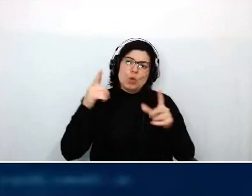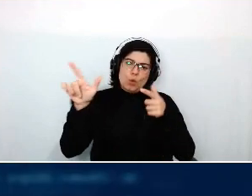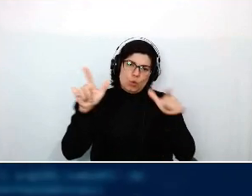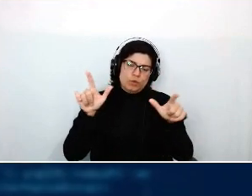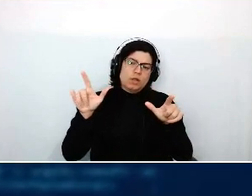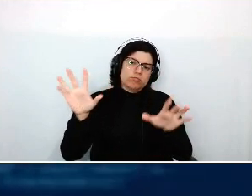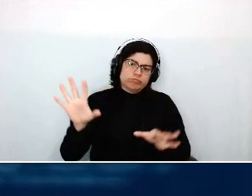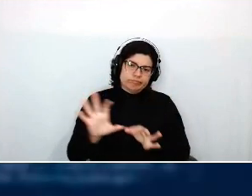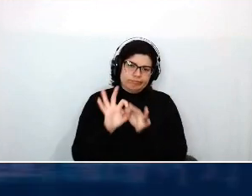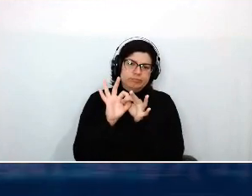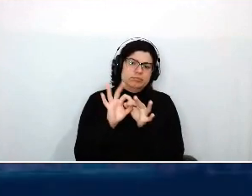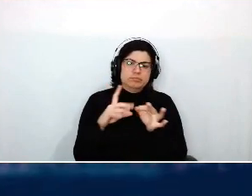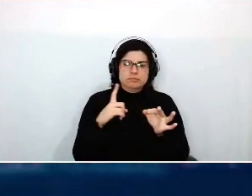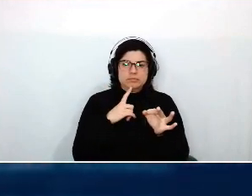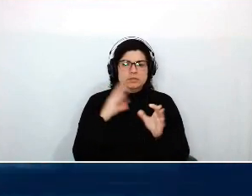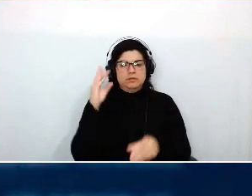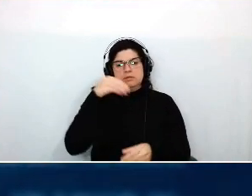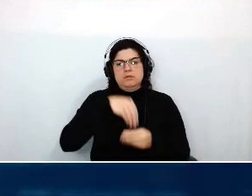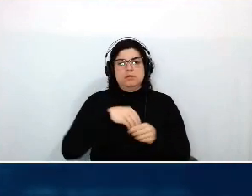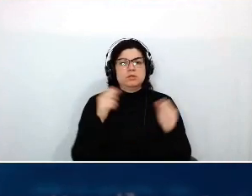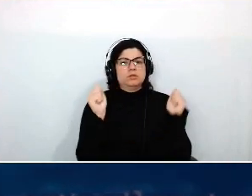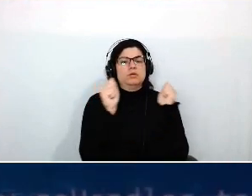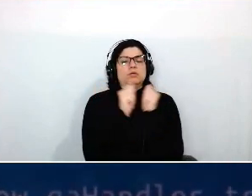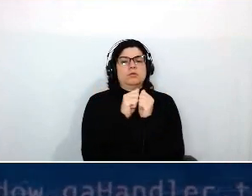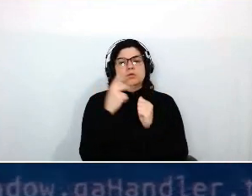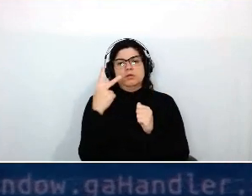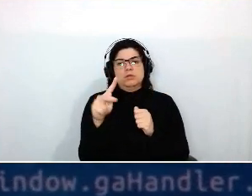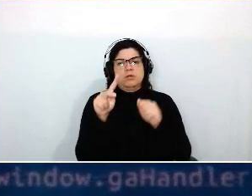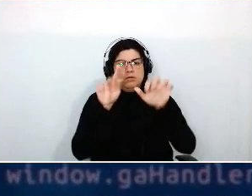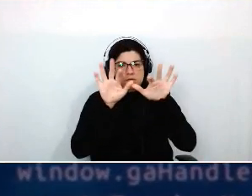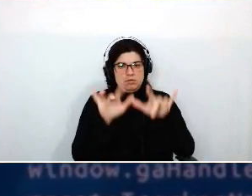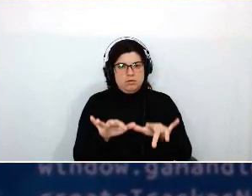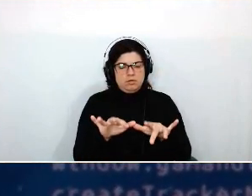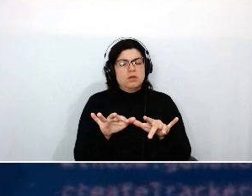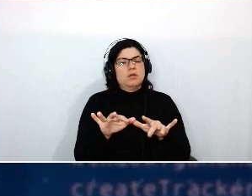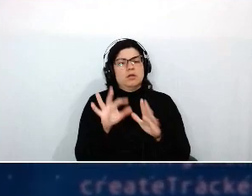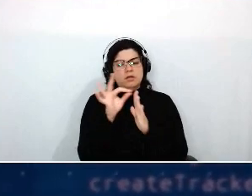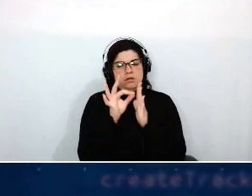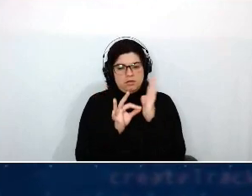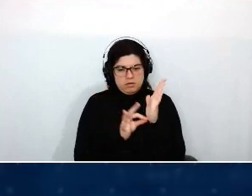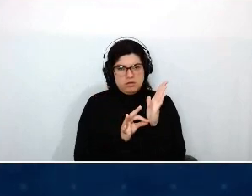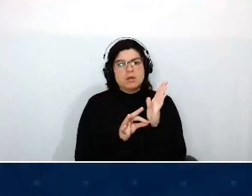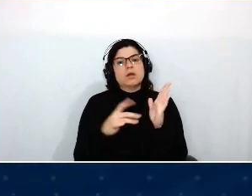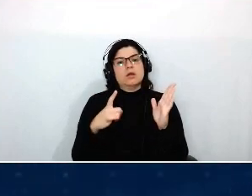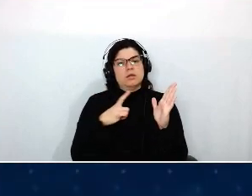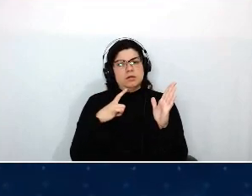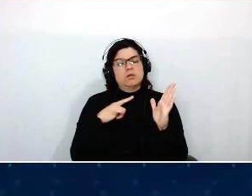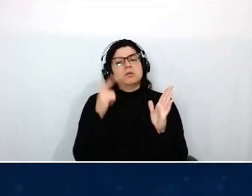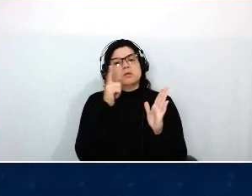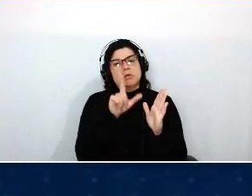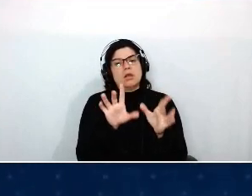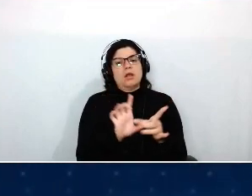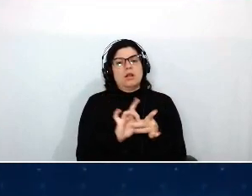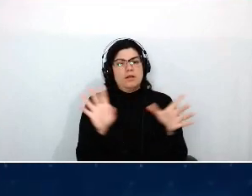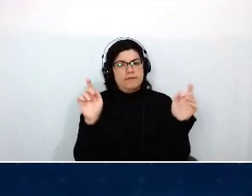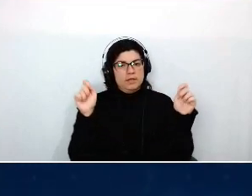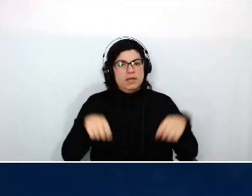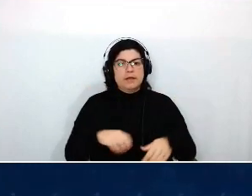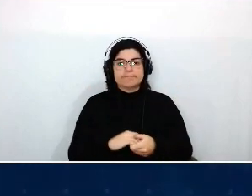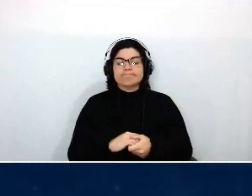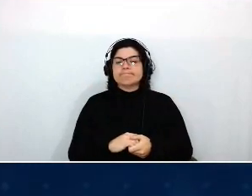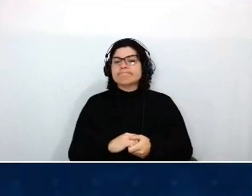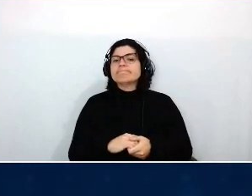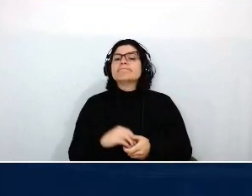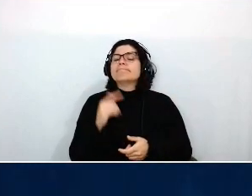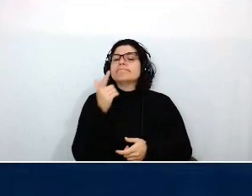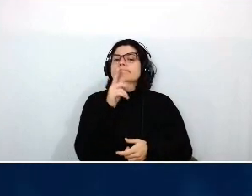você trazia ali no seu Composer auto-require ali, também está disponível. Isso significa que a gente consegue usar a